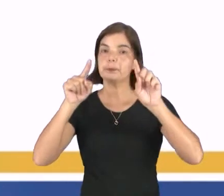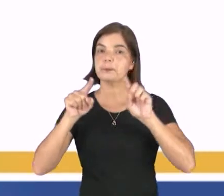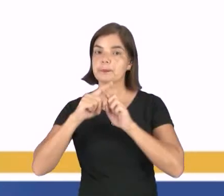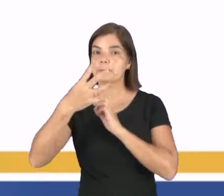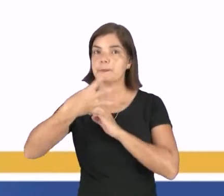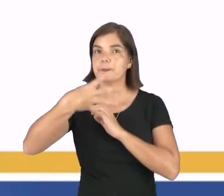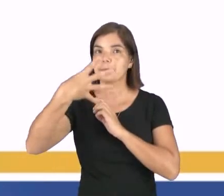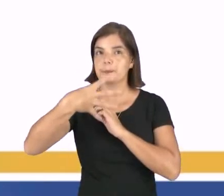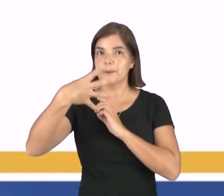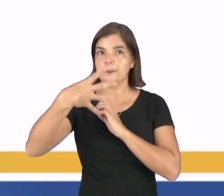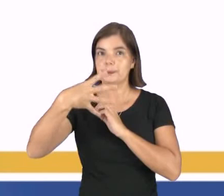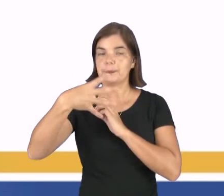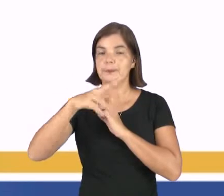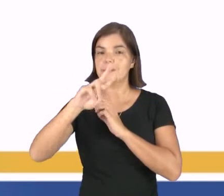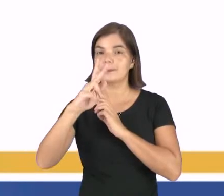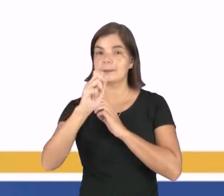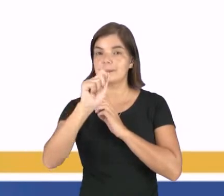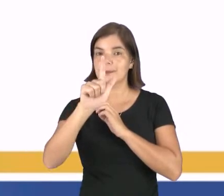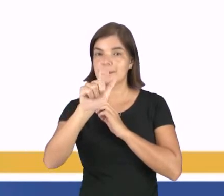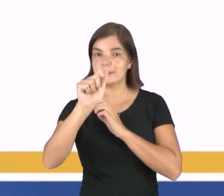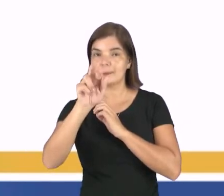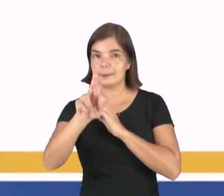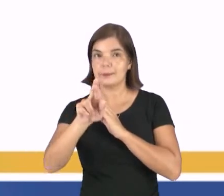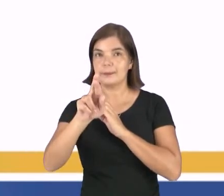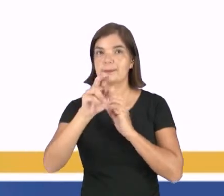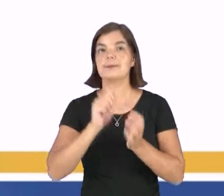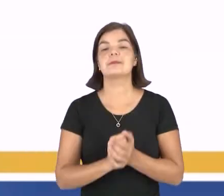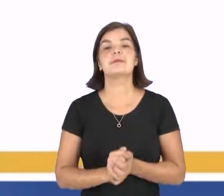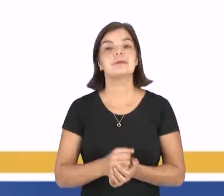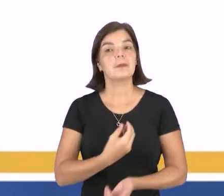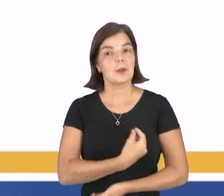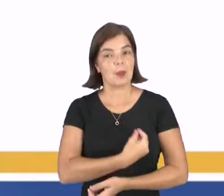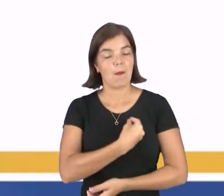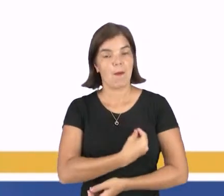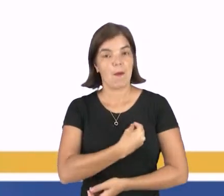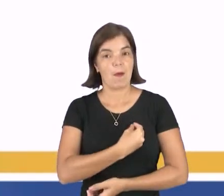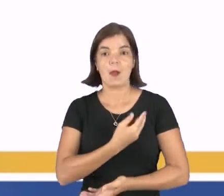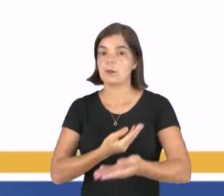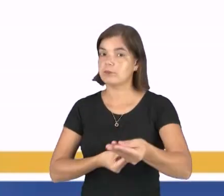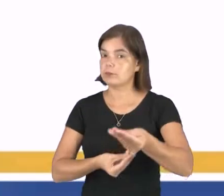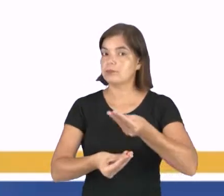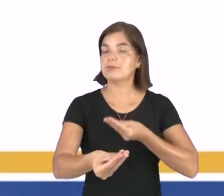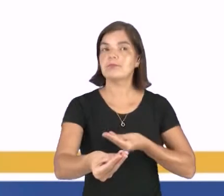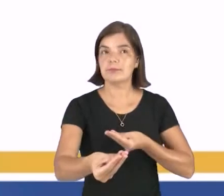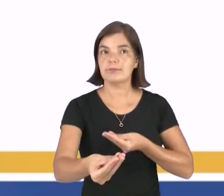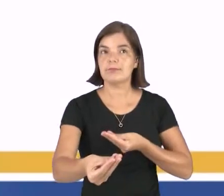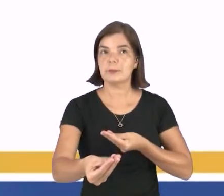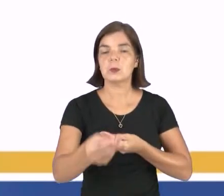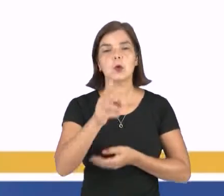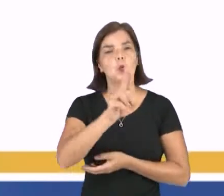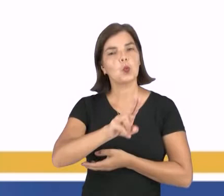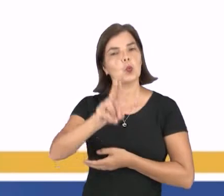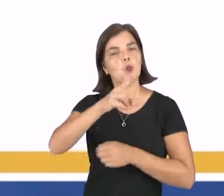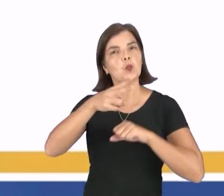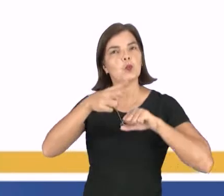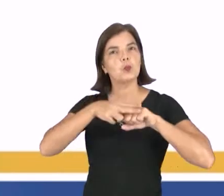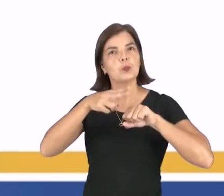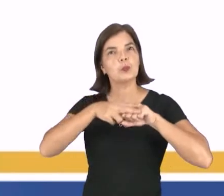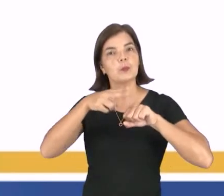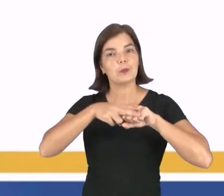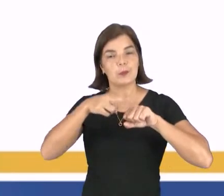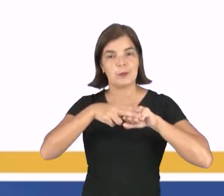no último quadrinho na fala de hagar A vida é feita de trocas usa-se o verbo